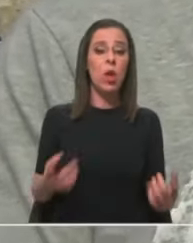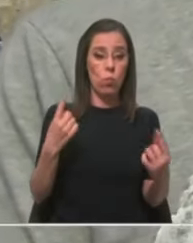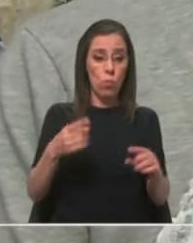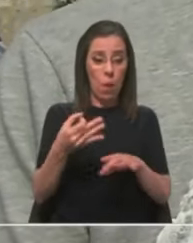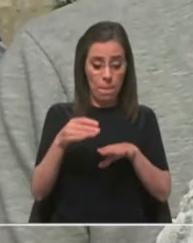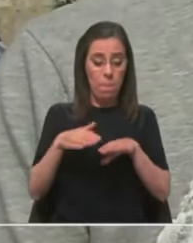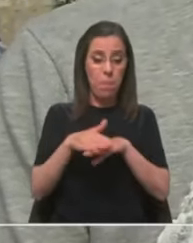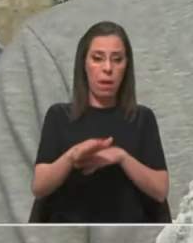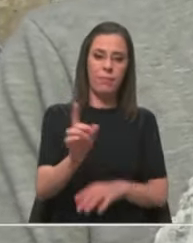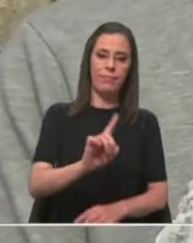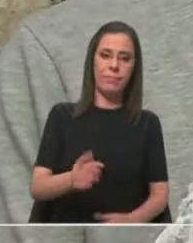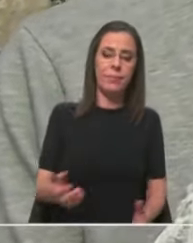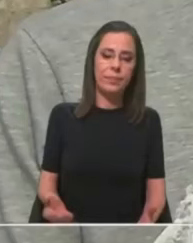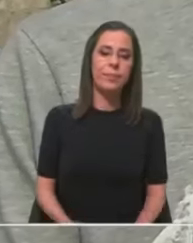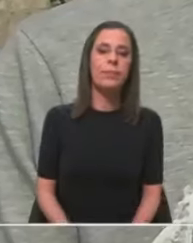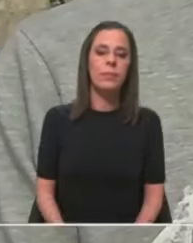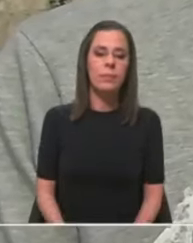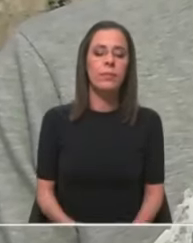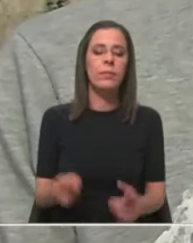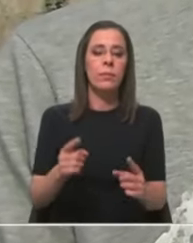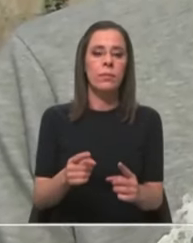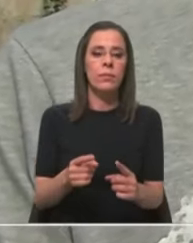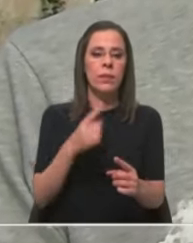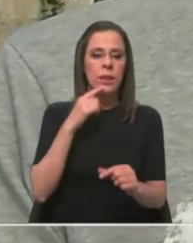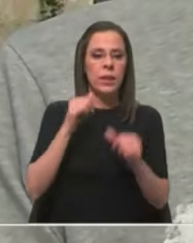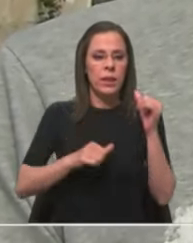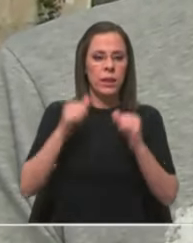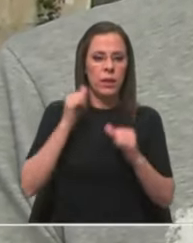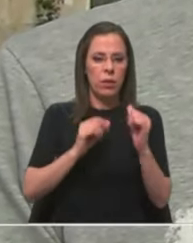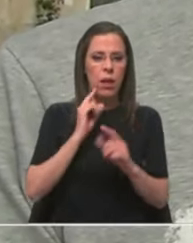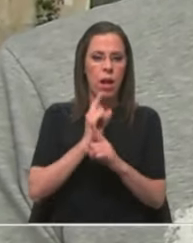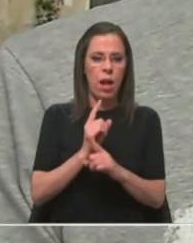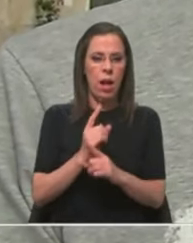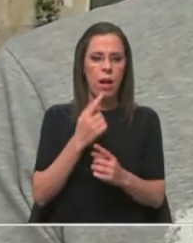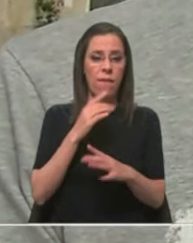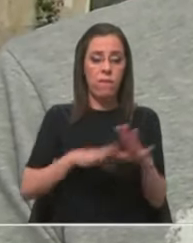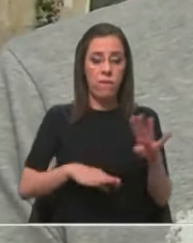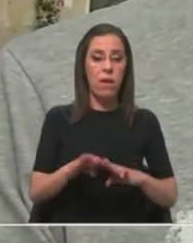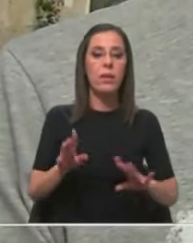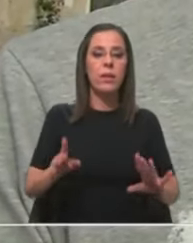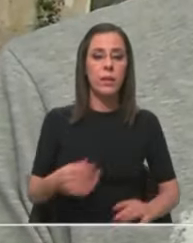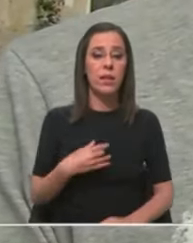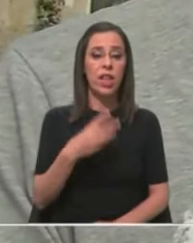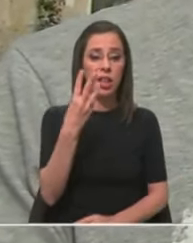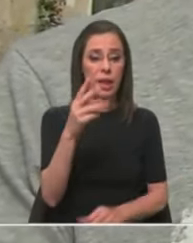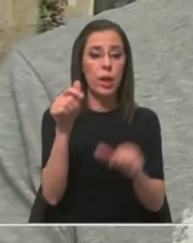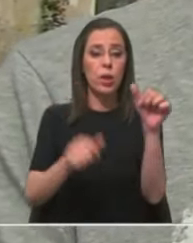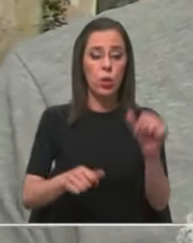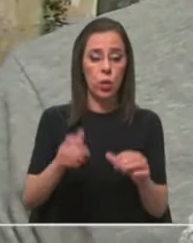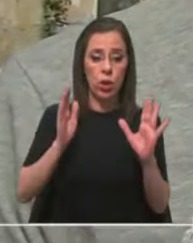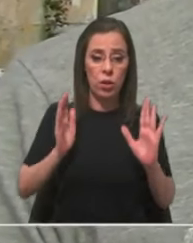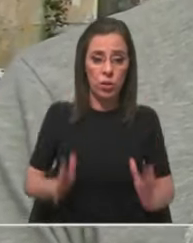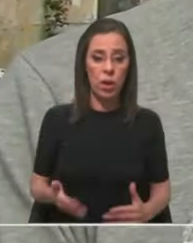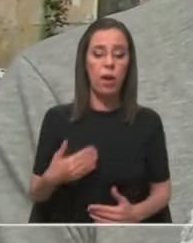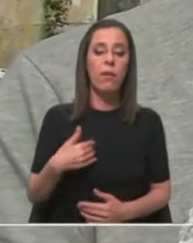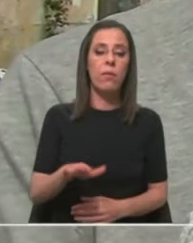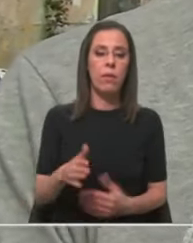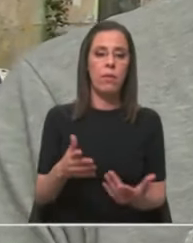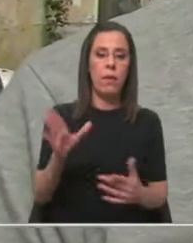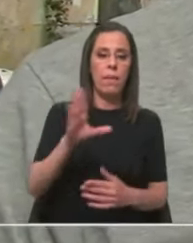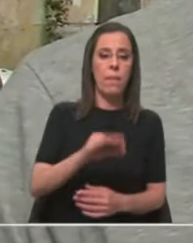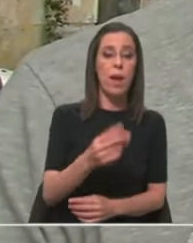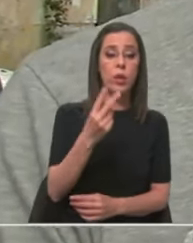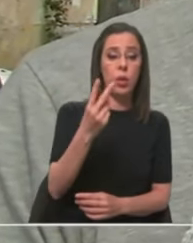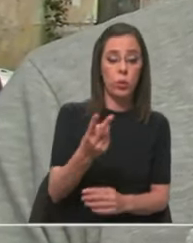só o pé, não era só isso. O Carlos fez várias cirurgias e ainda tem muitas por fazer. Fiz 3 cirurgias e possivelmente vou fazer